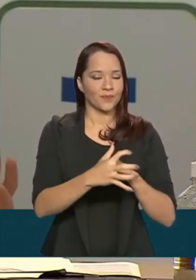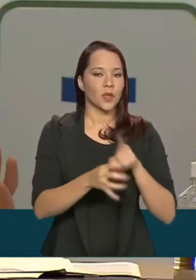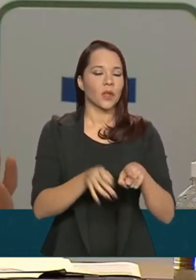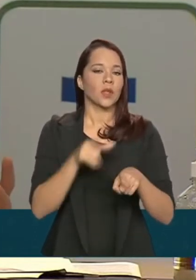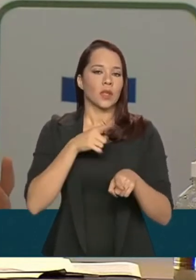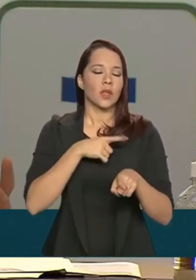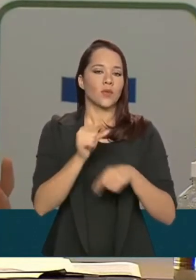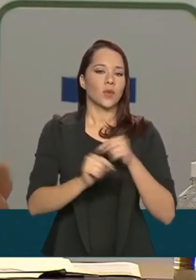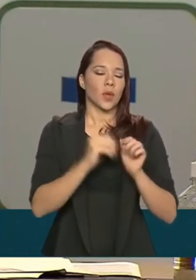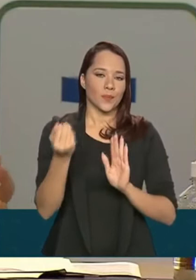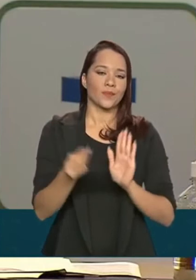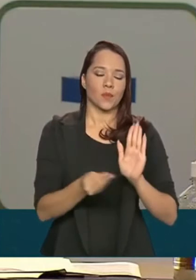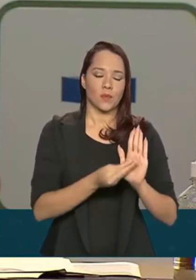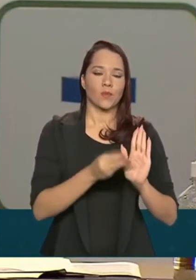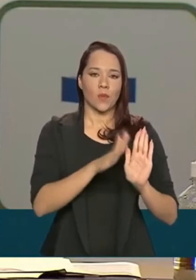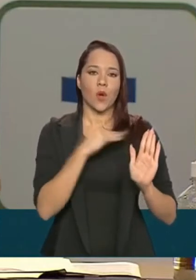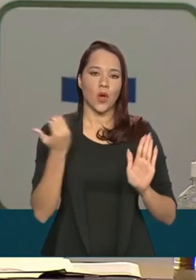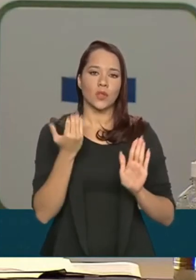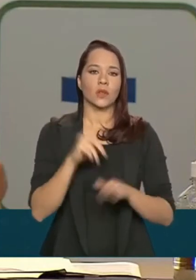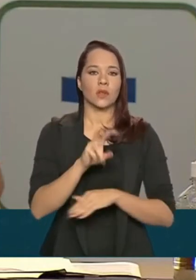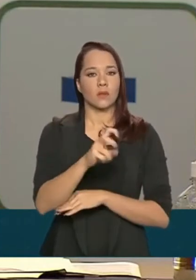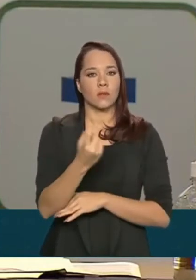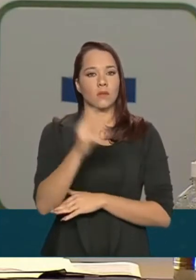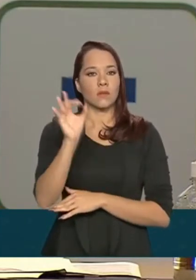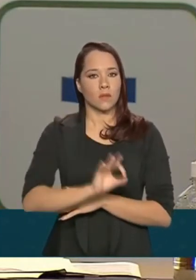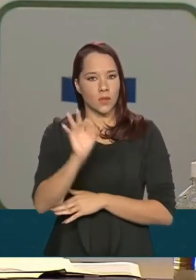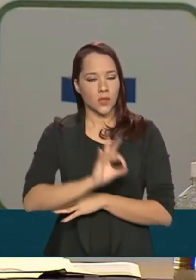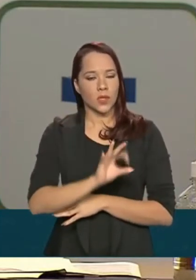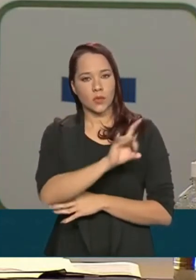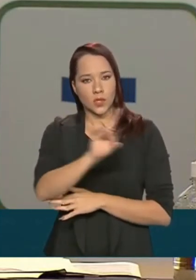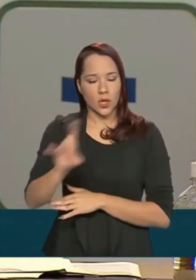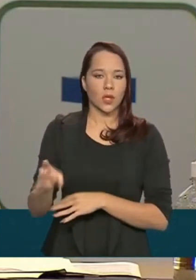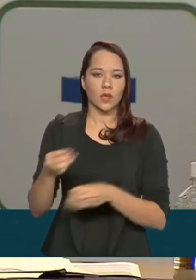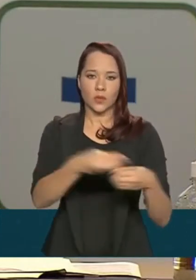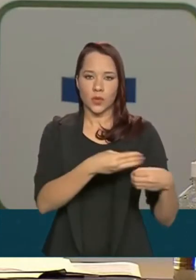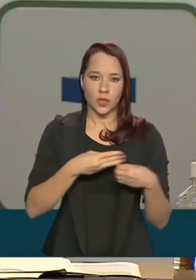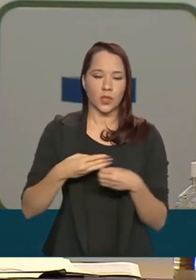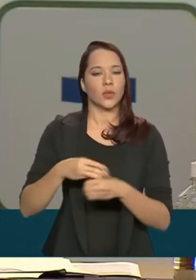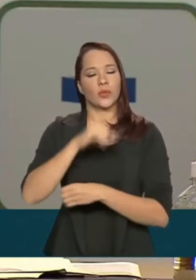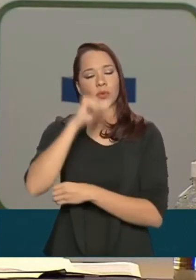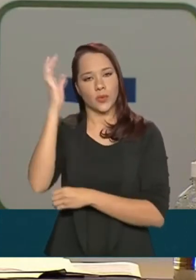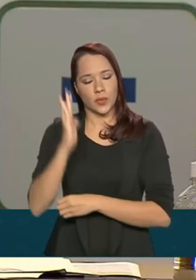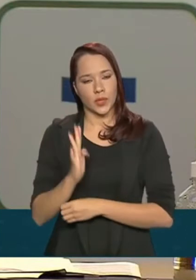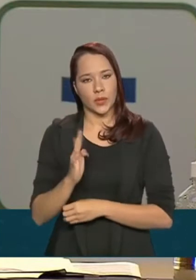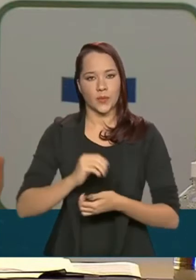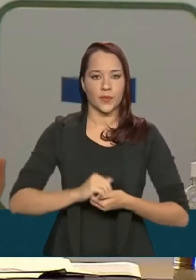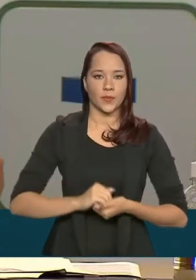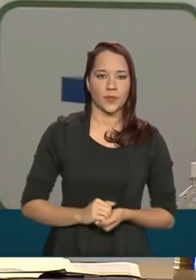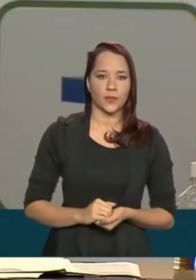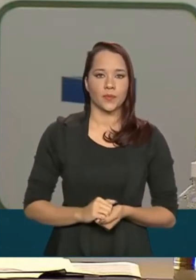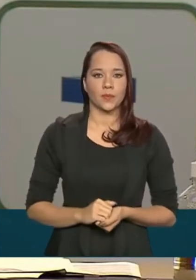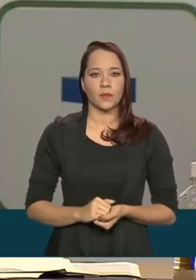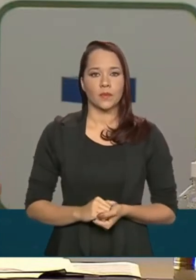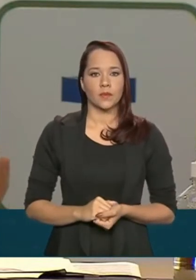tiveram registros de óbitos, o que faz 51% de todo o município do nosso território, do território